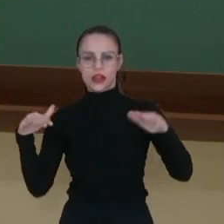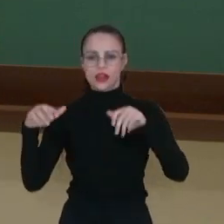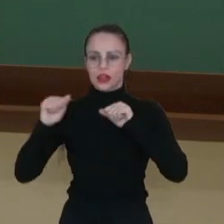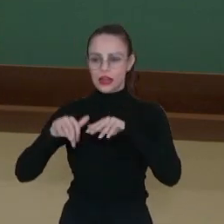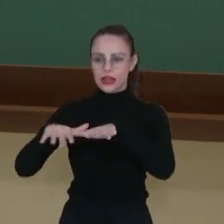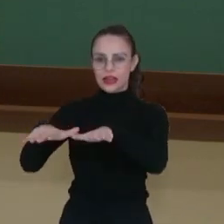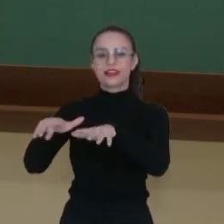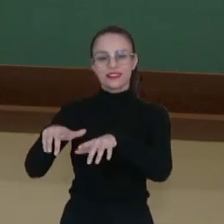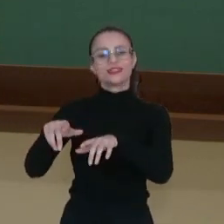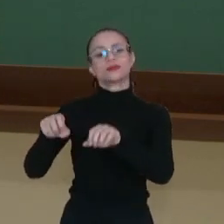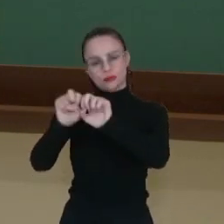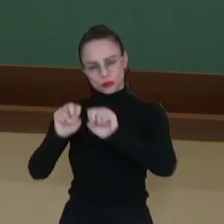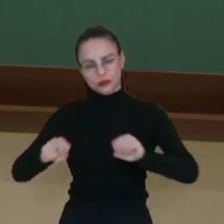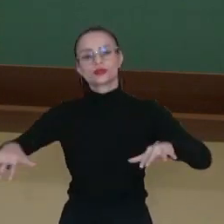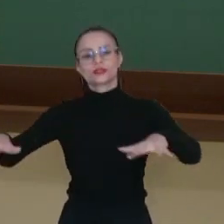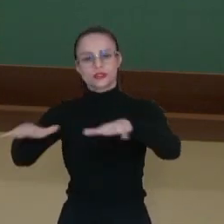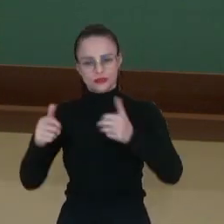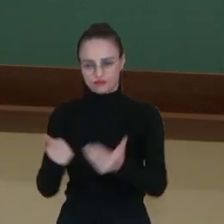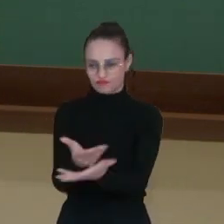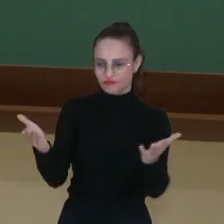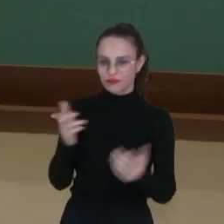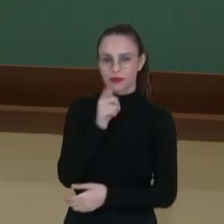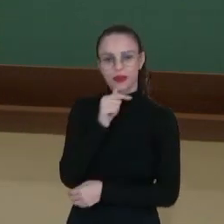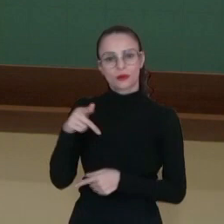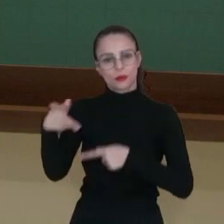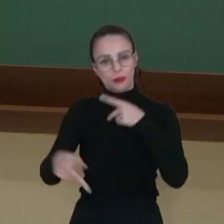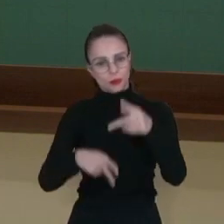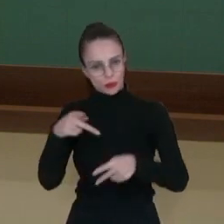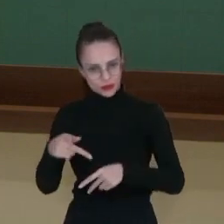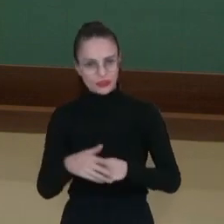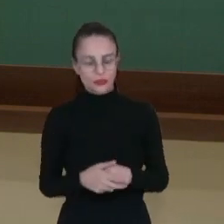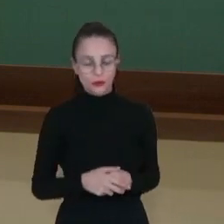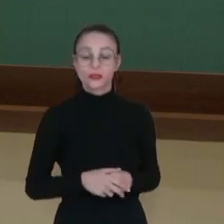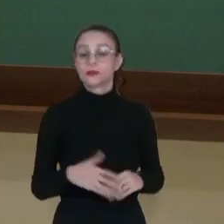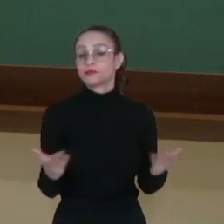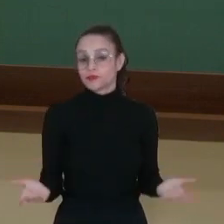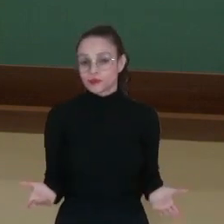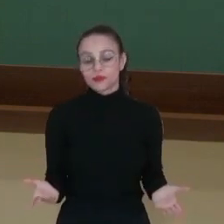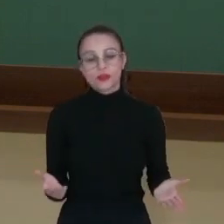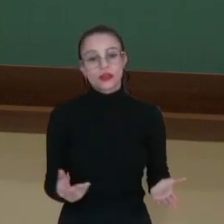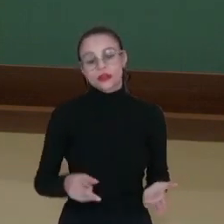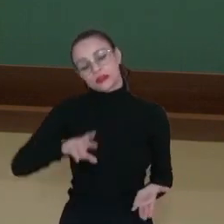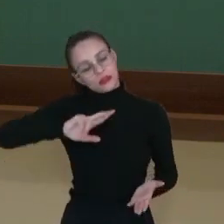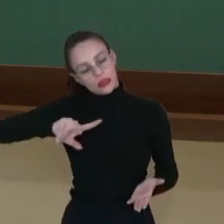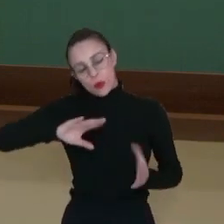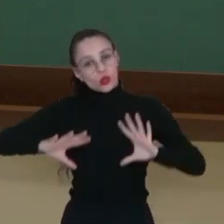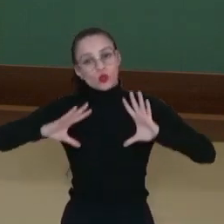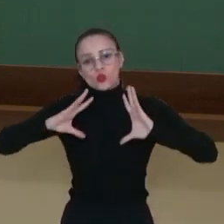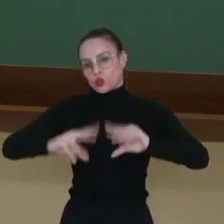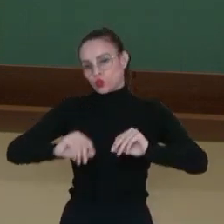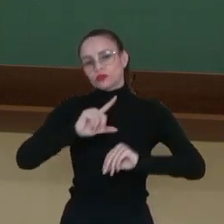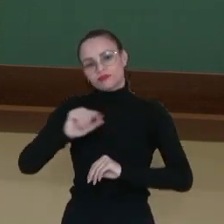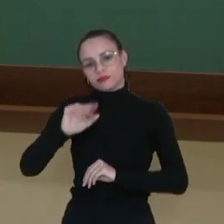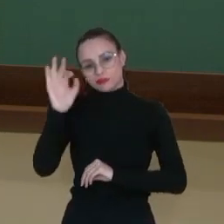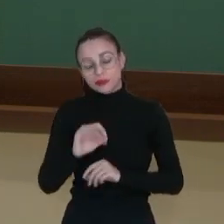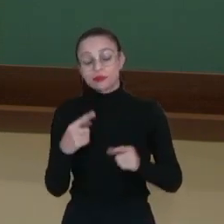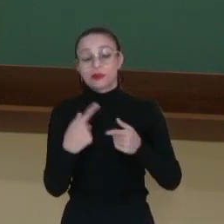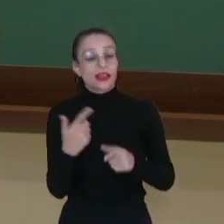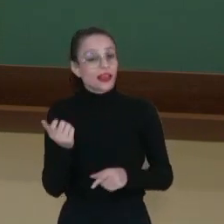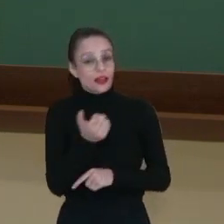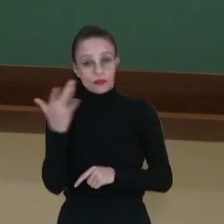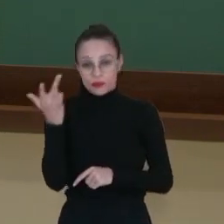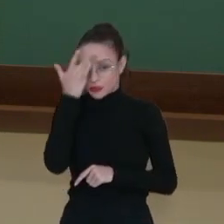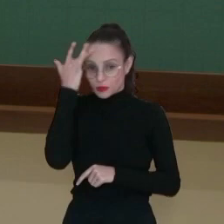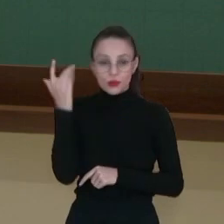Nordeste, levando água para a população da região, né? Não a totalidade, porque tem pessoas que não conseguem